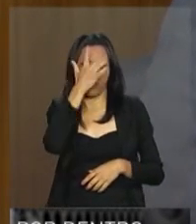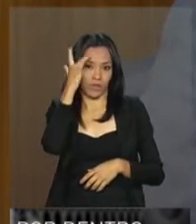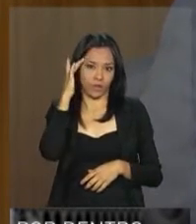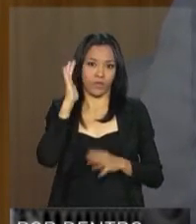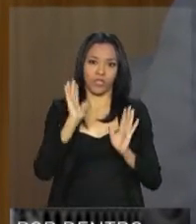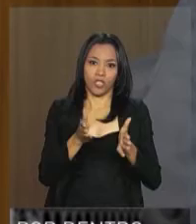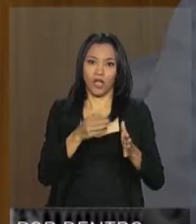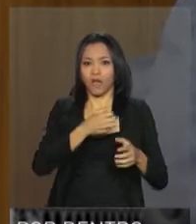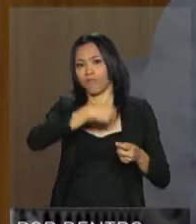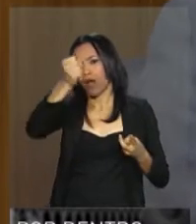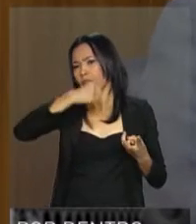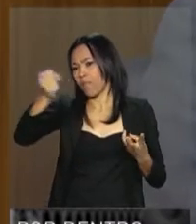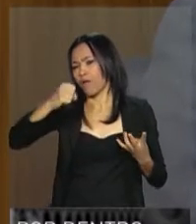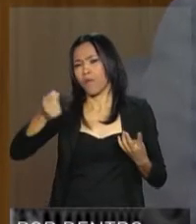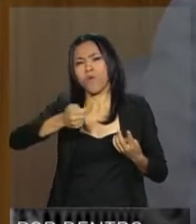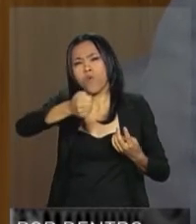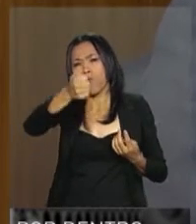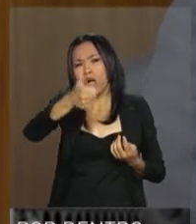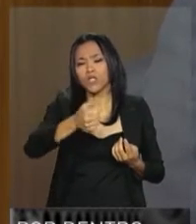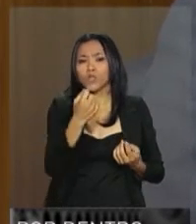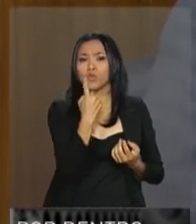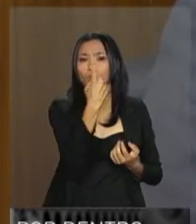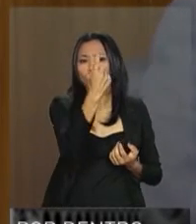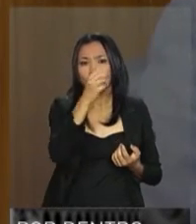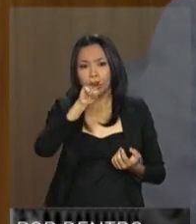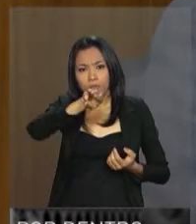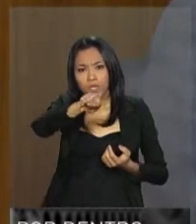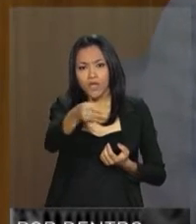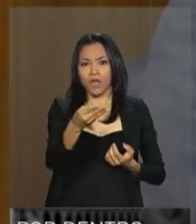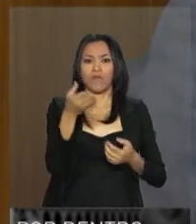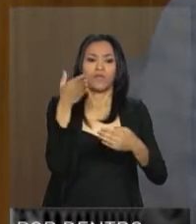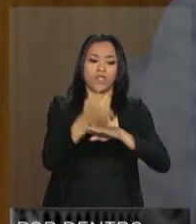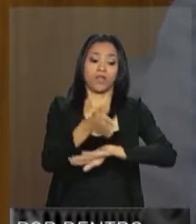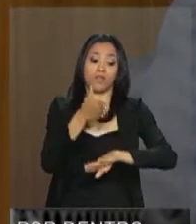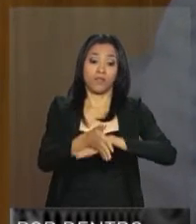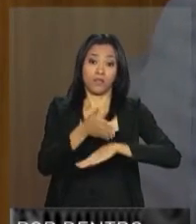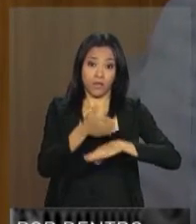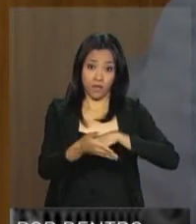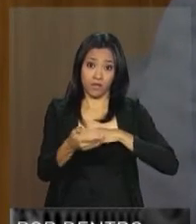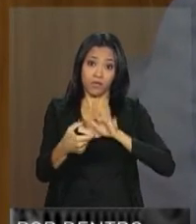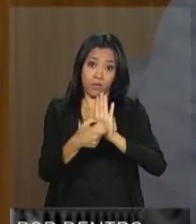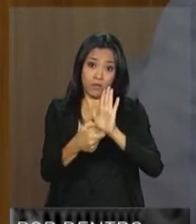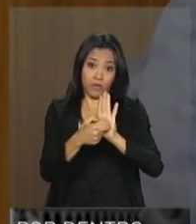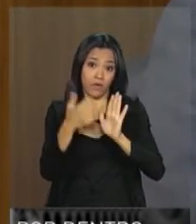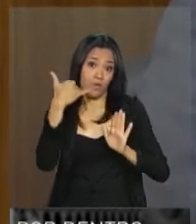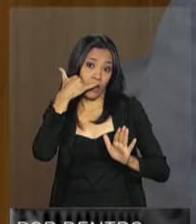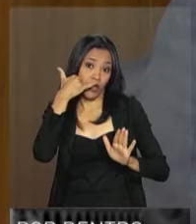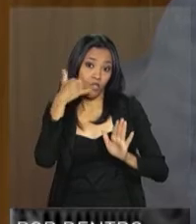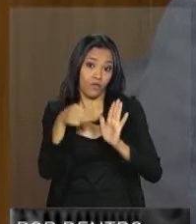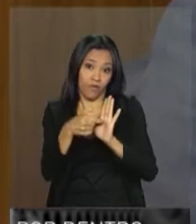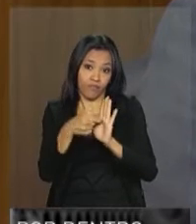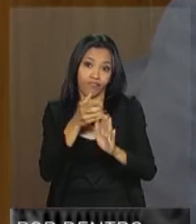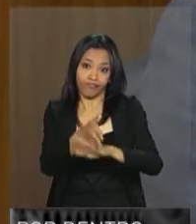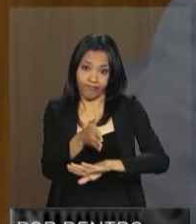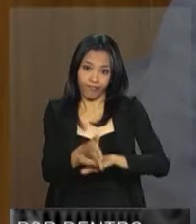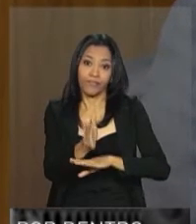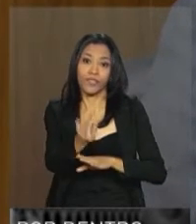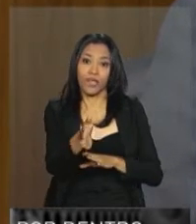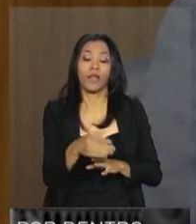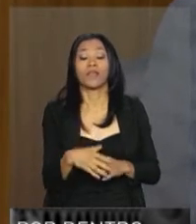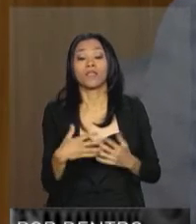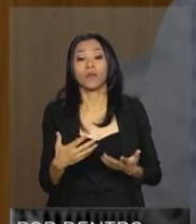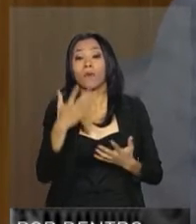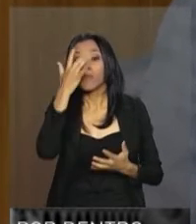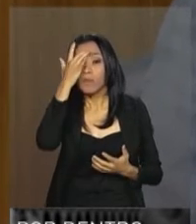quase um milhão de acesso a essa ferramenta digital sem dúvida nenhuma aquele trabalhador ele poderá